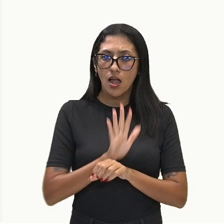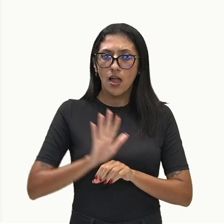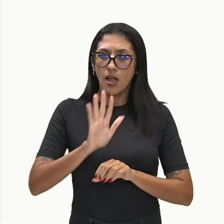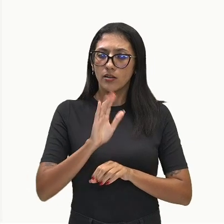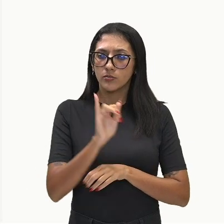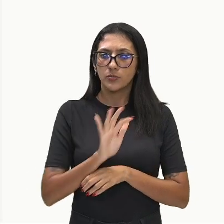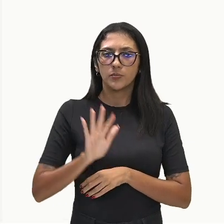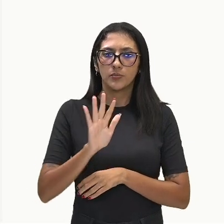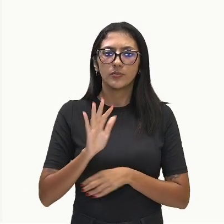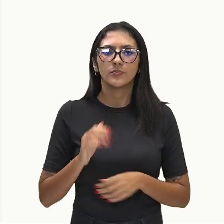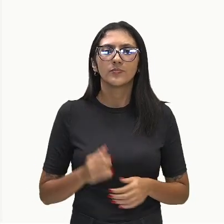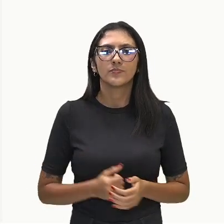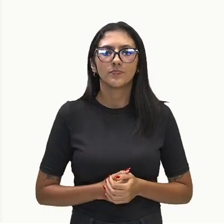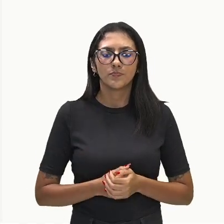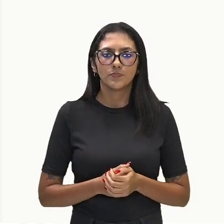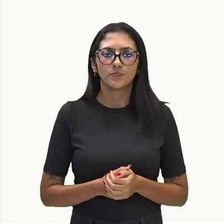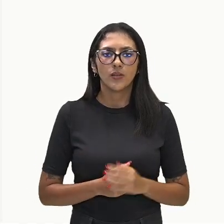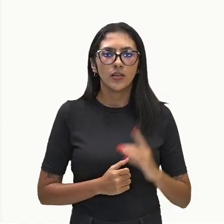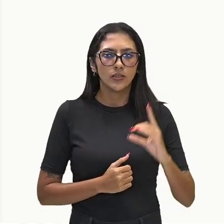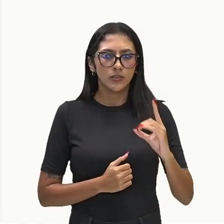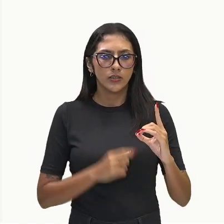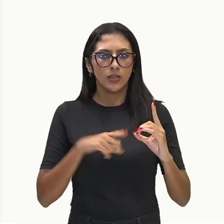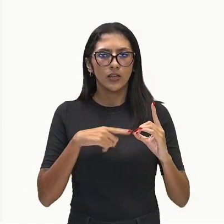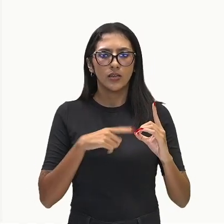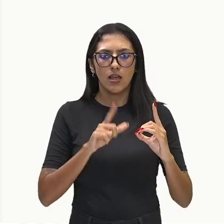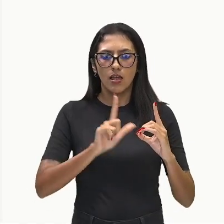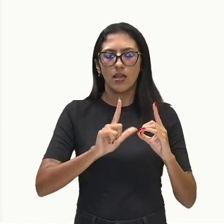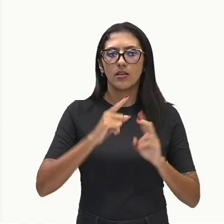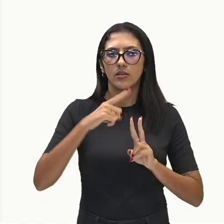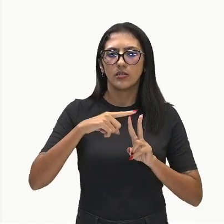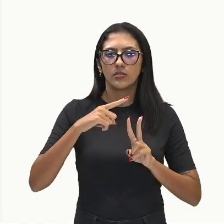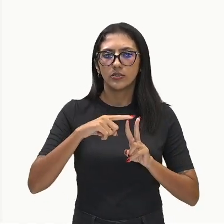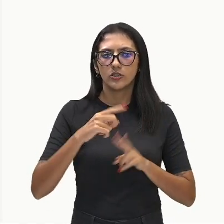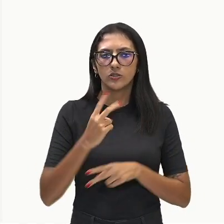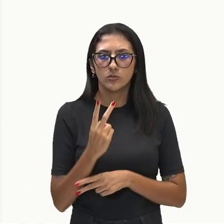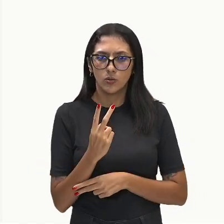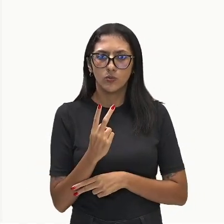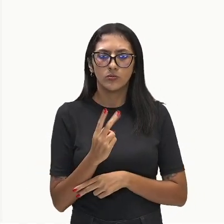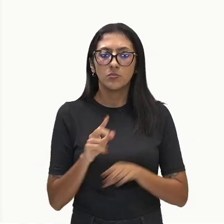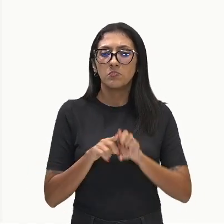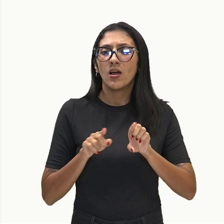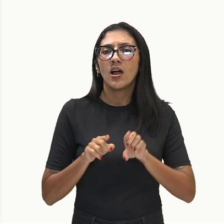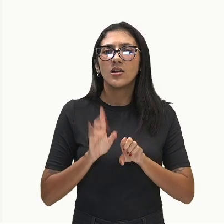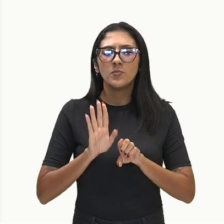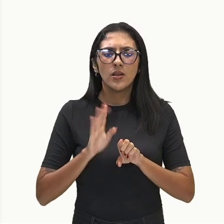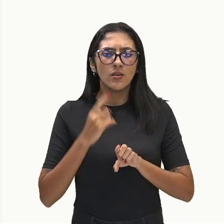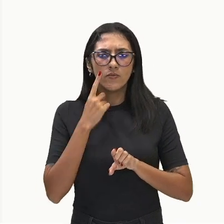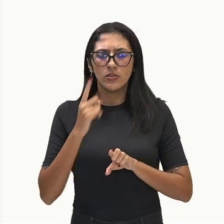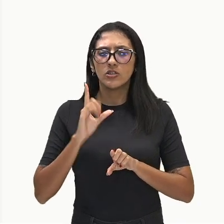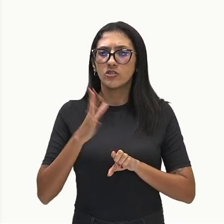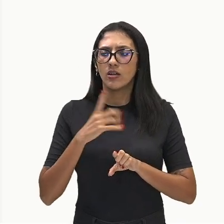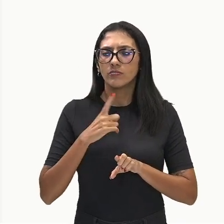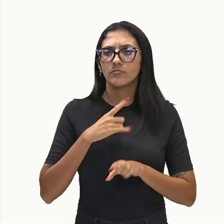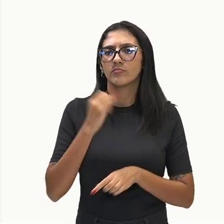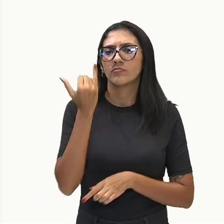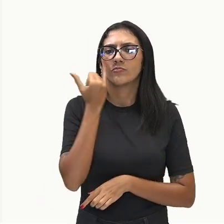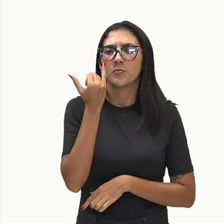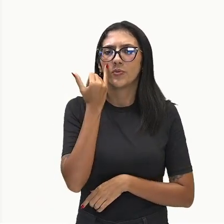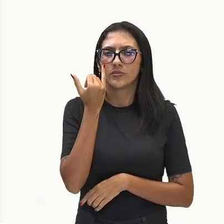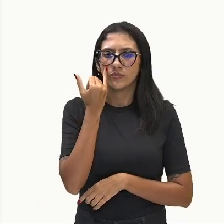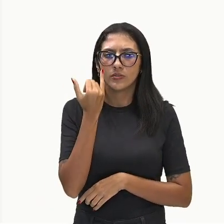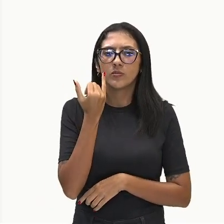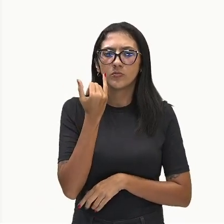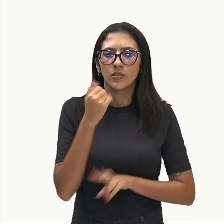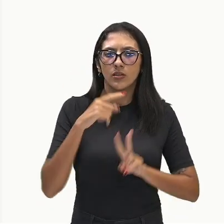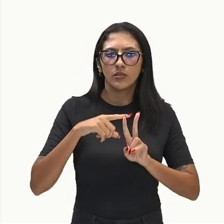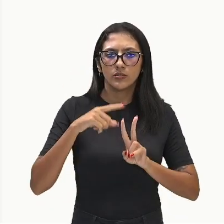L raiz de 2. Só que já foi dada a diagonal, né? Foi dado que é 7 raiz de 2. Com isso,